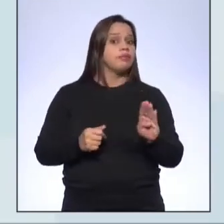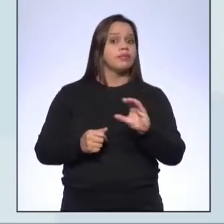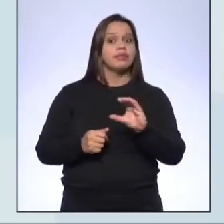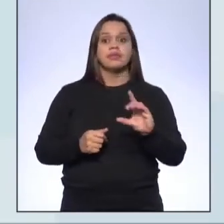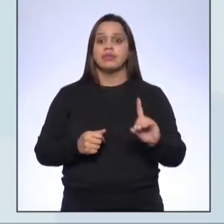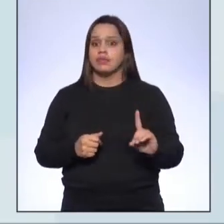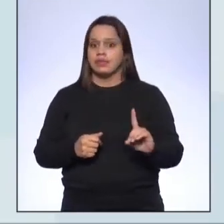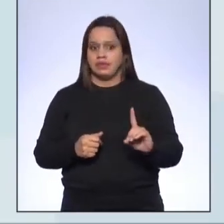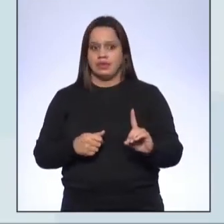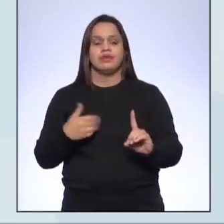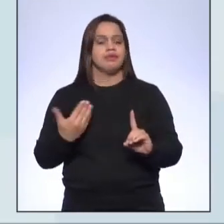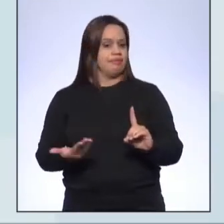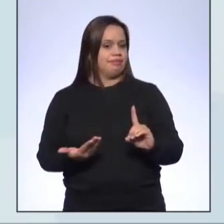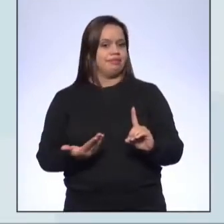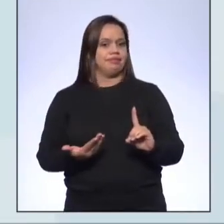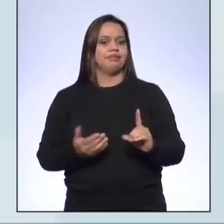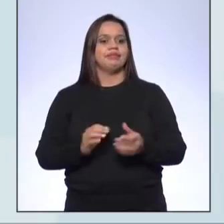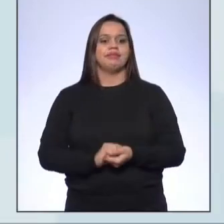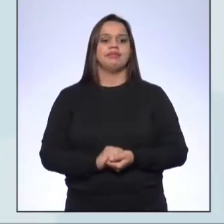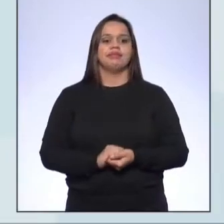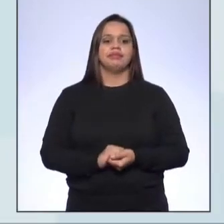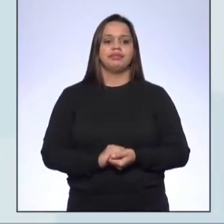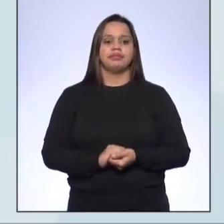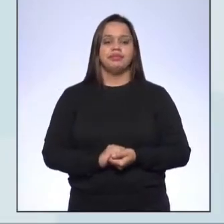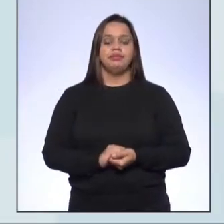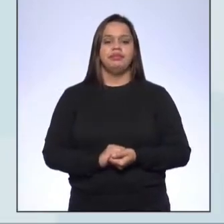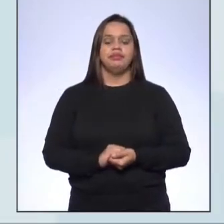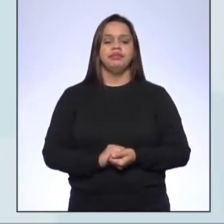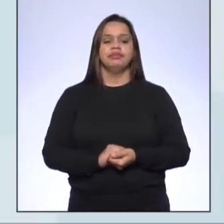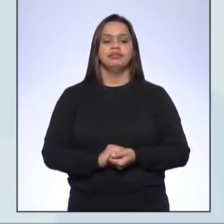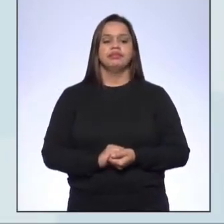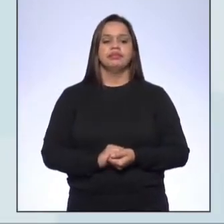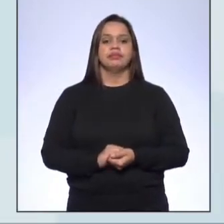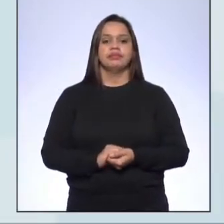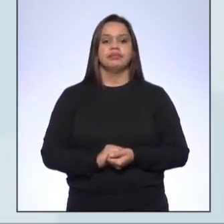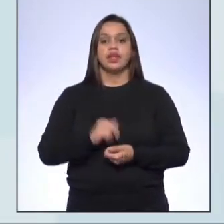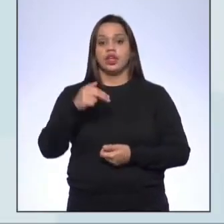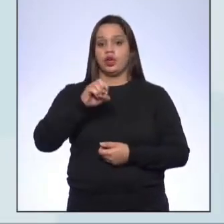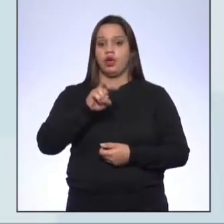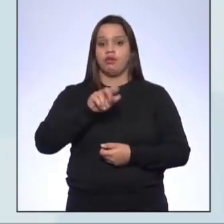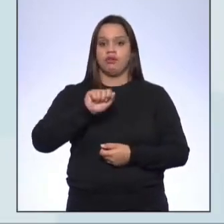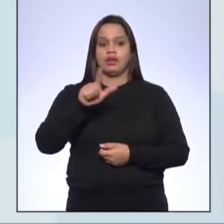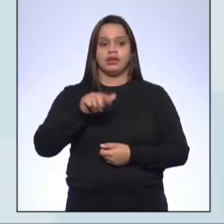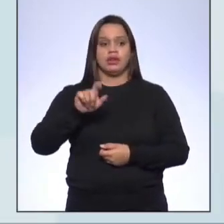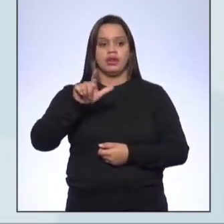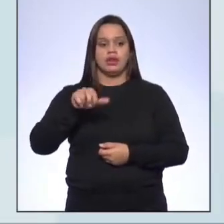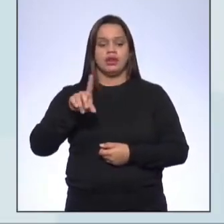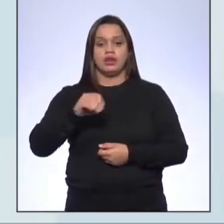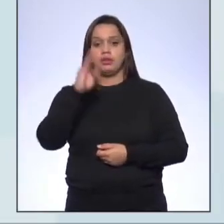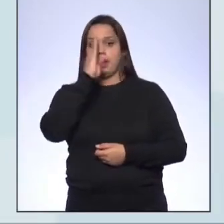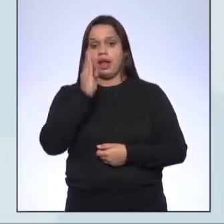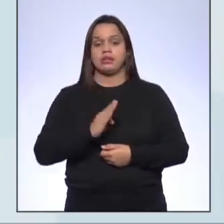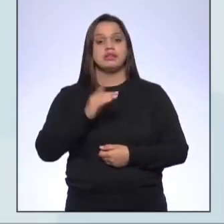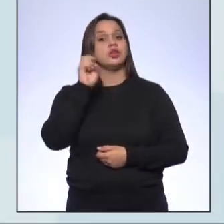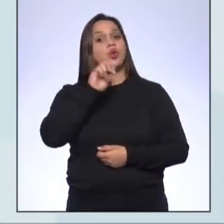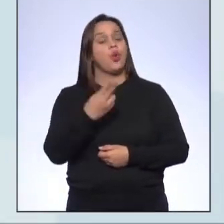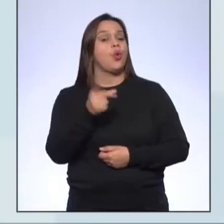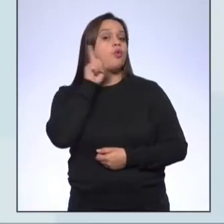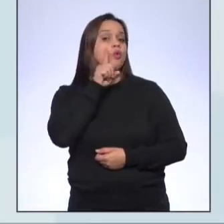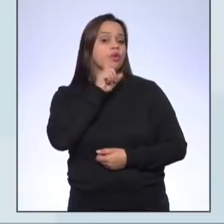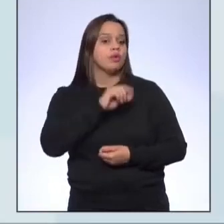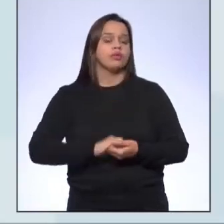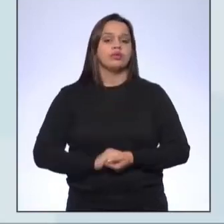New Zealand, in Brazil, in the USA. Tá? Na Nova Zelândia, no Brasil ou nos Estados Unidos.